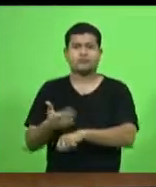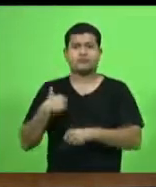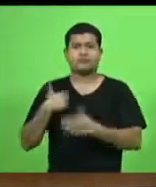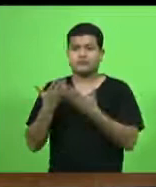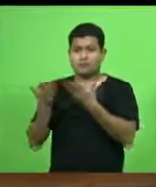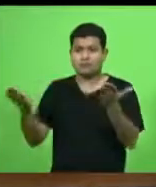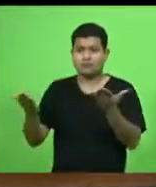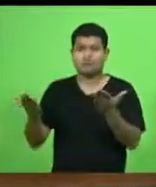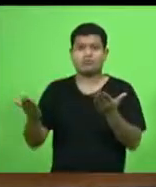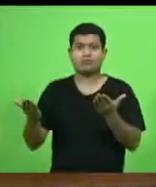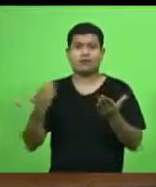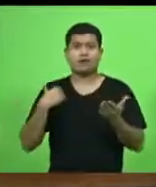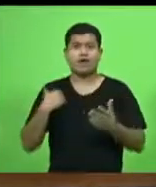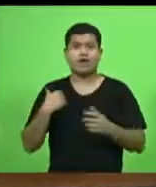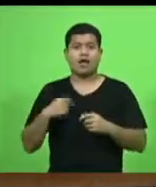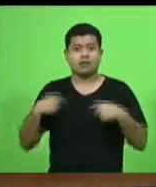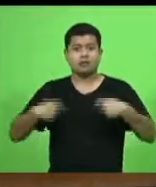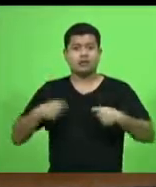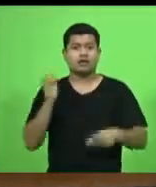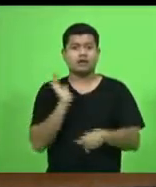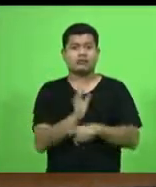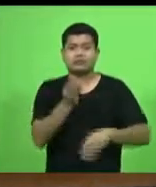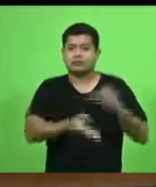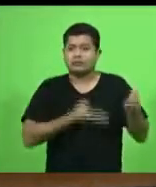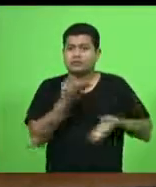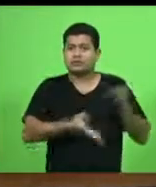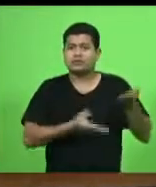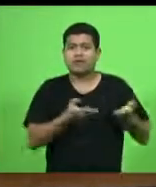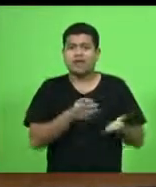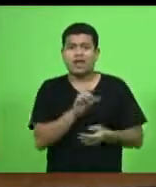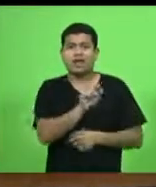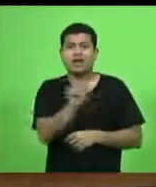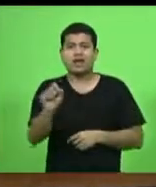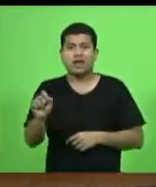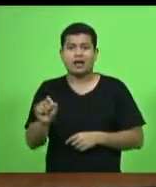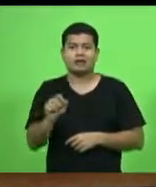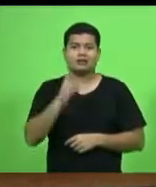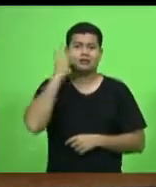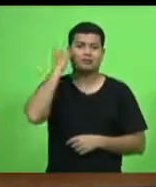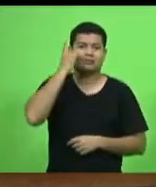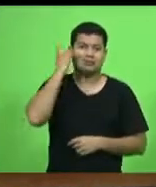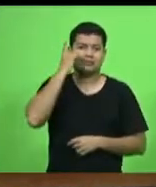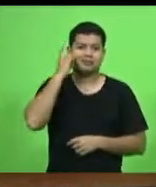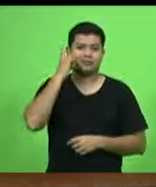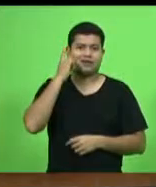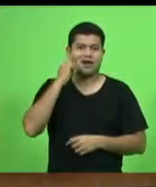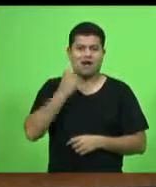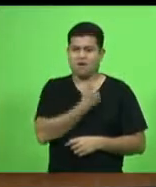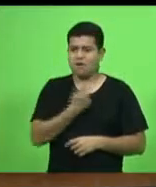da Assembleia tem que servir aos deputados e não servir ao governo.